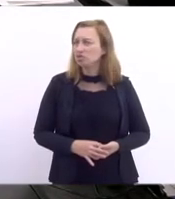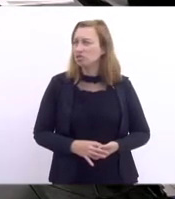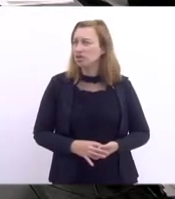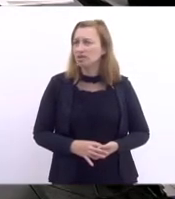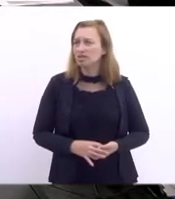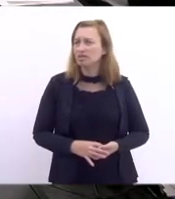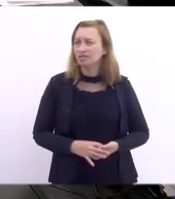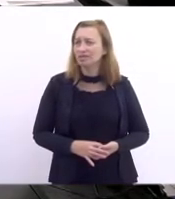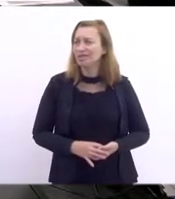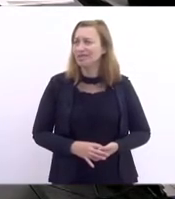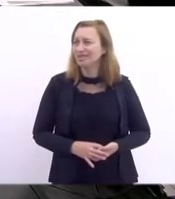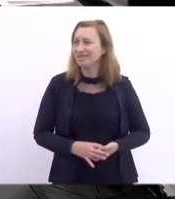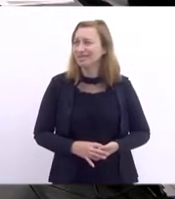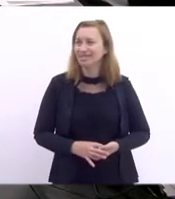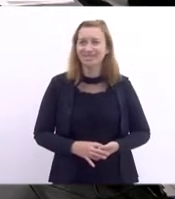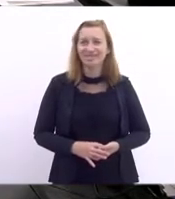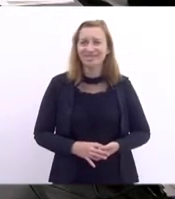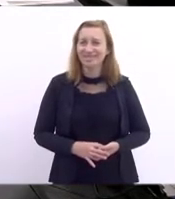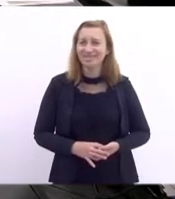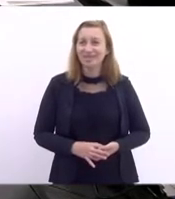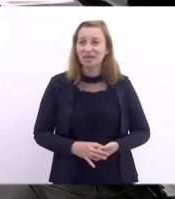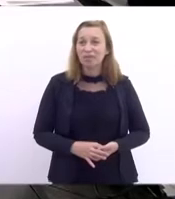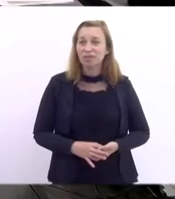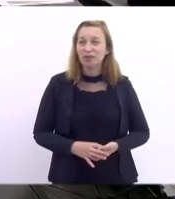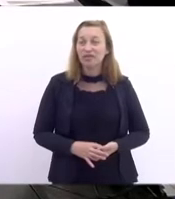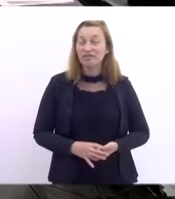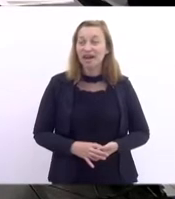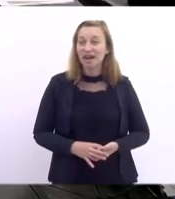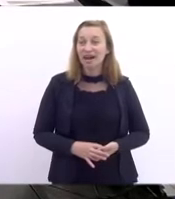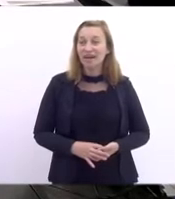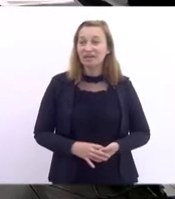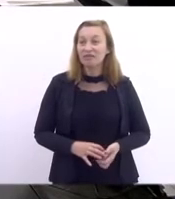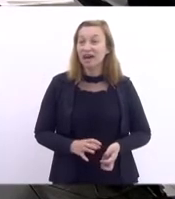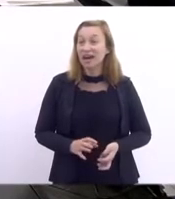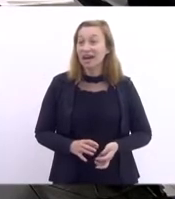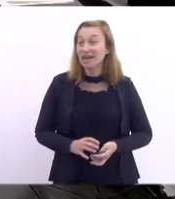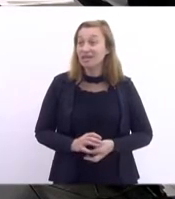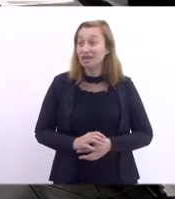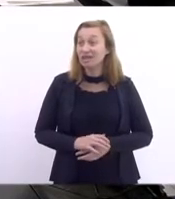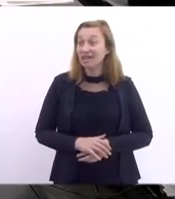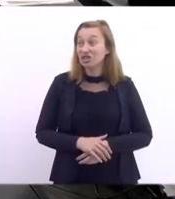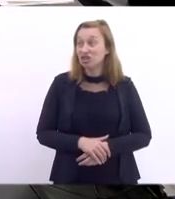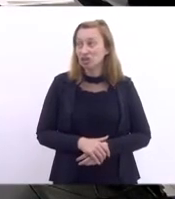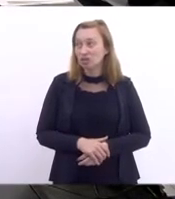nada aqui E aí